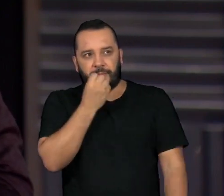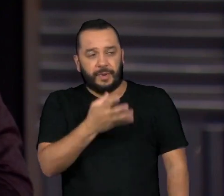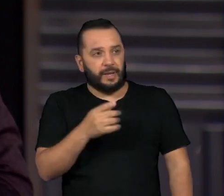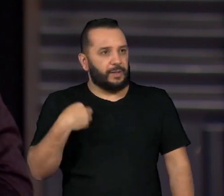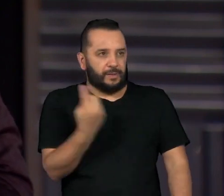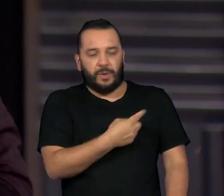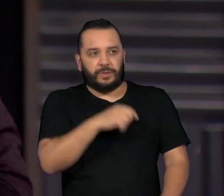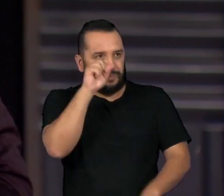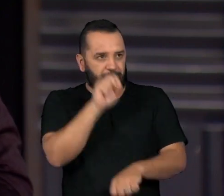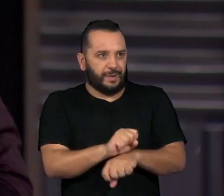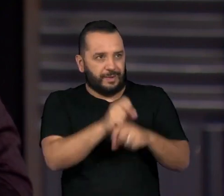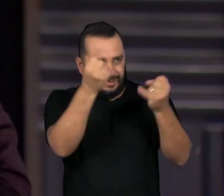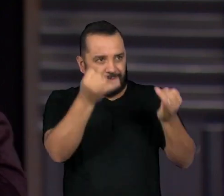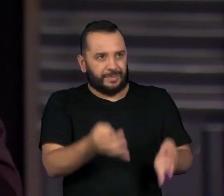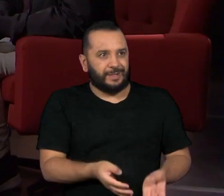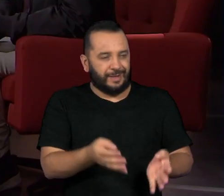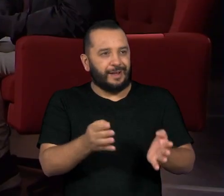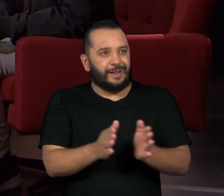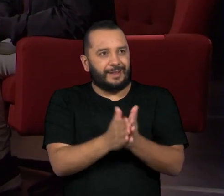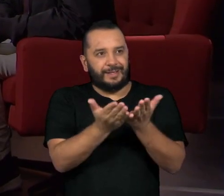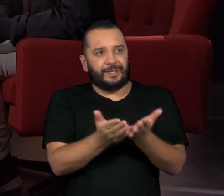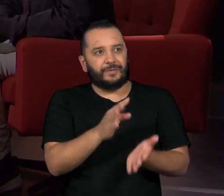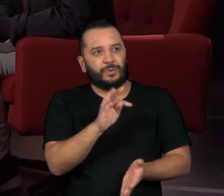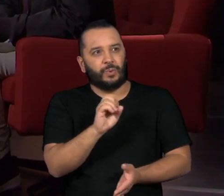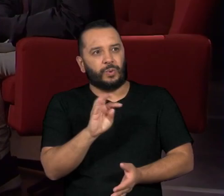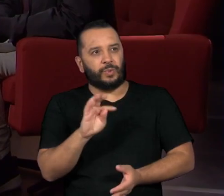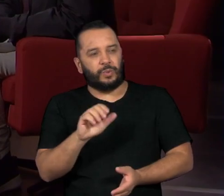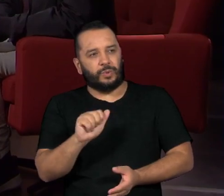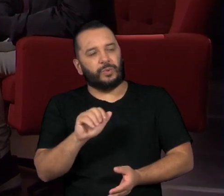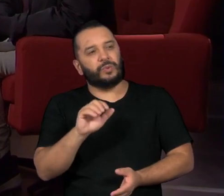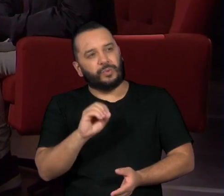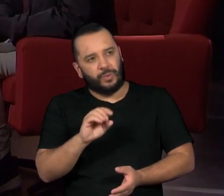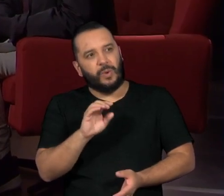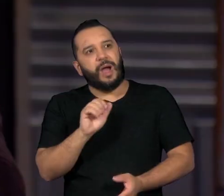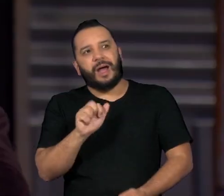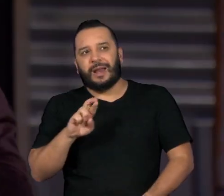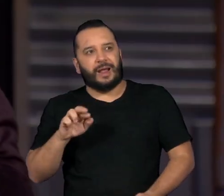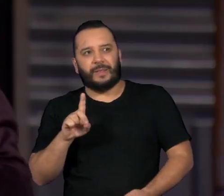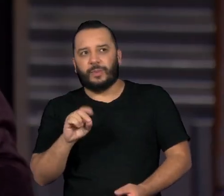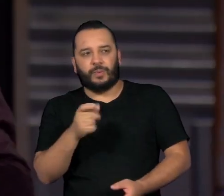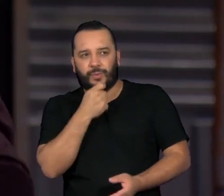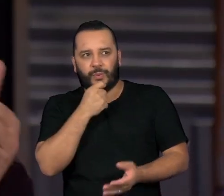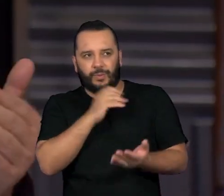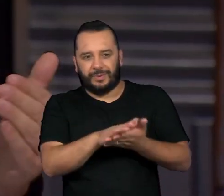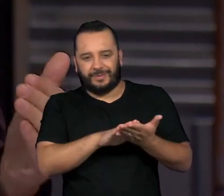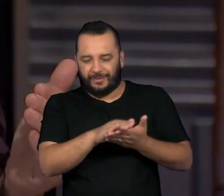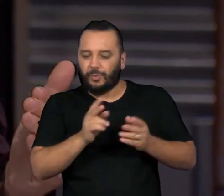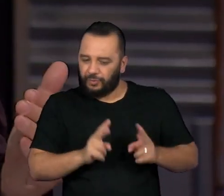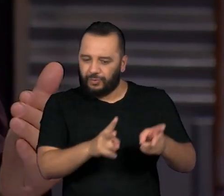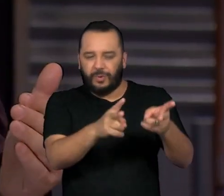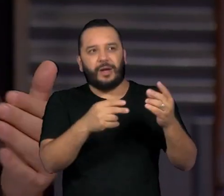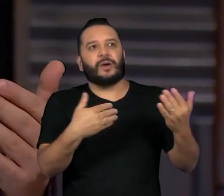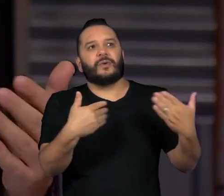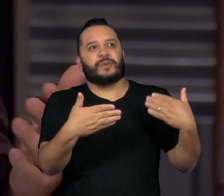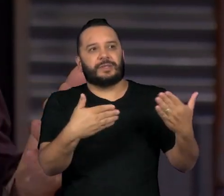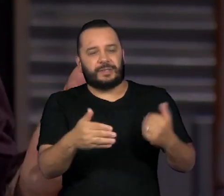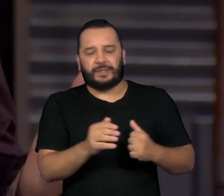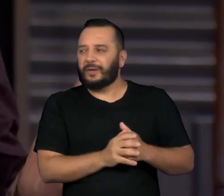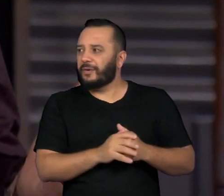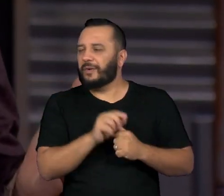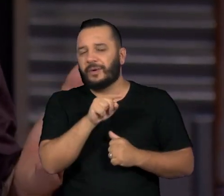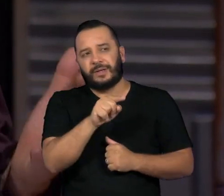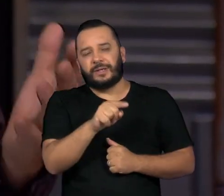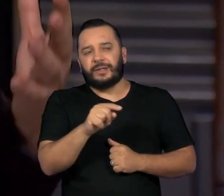parar nunca de falar de Torto Arado, você sabe disso, né? E agora paira sobre você aquele, não sei se eu vou chamar